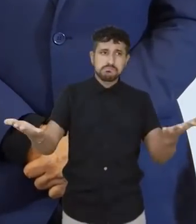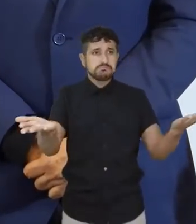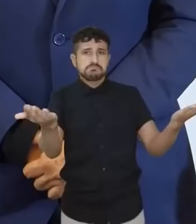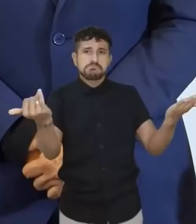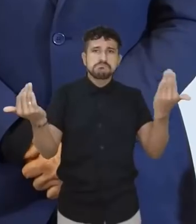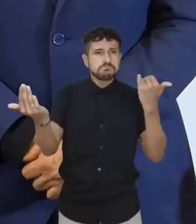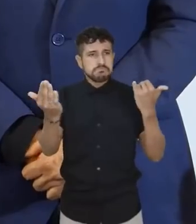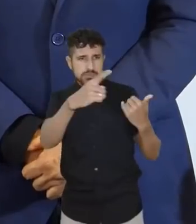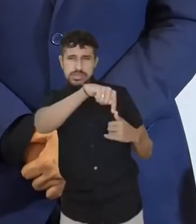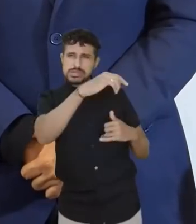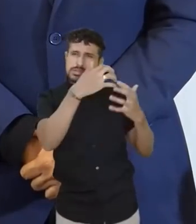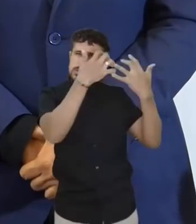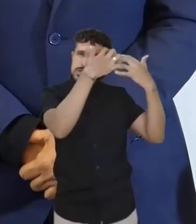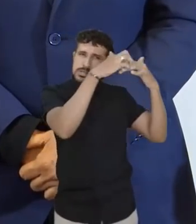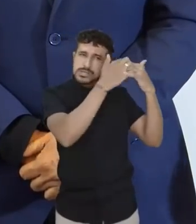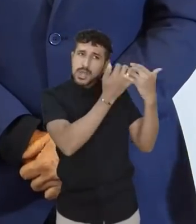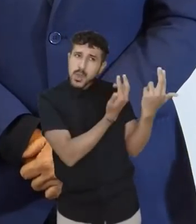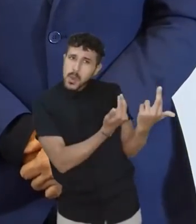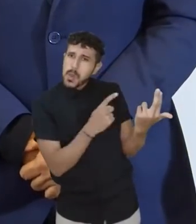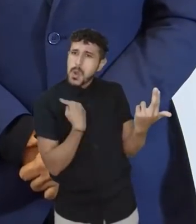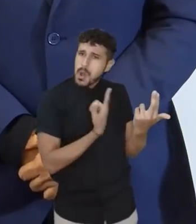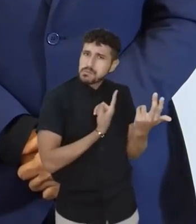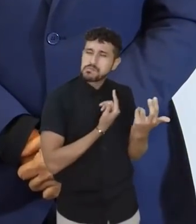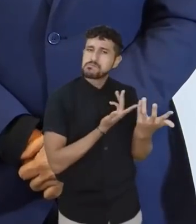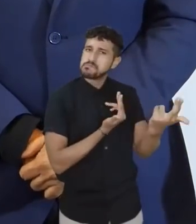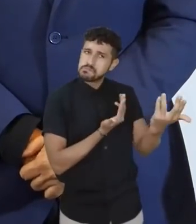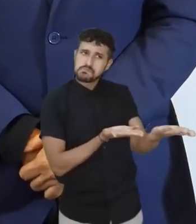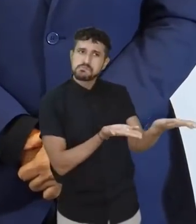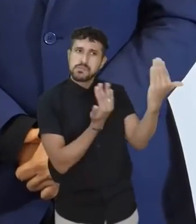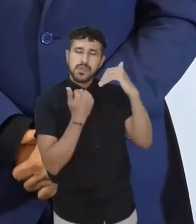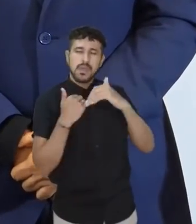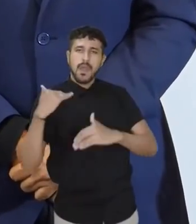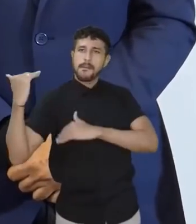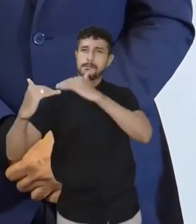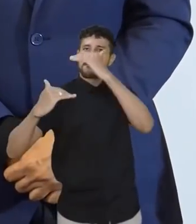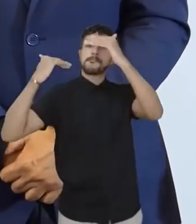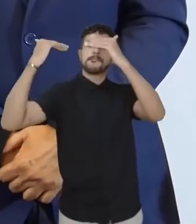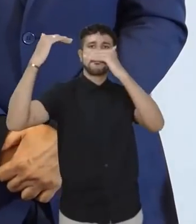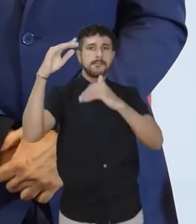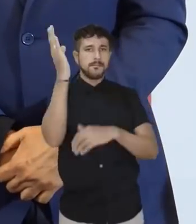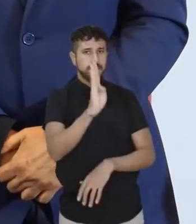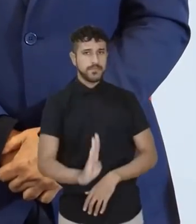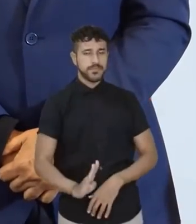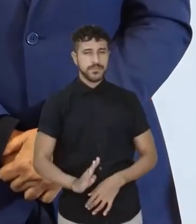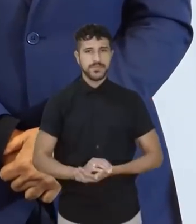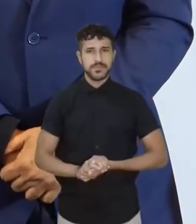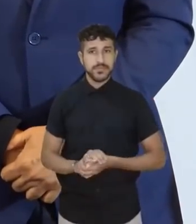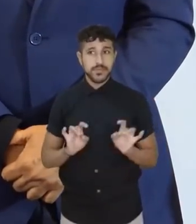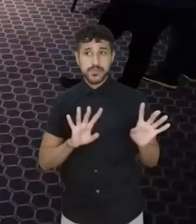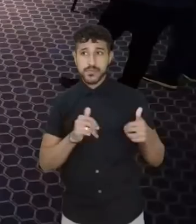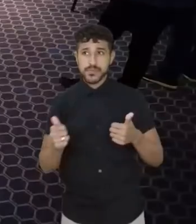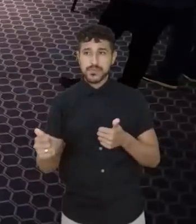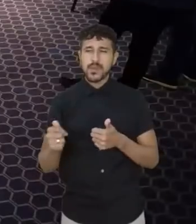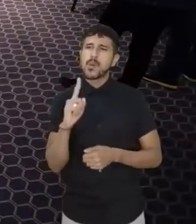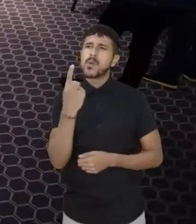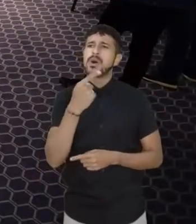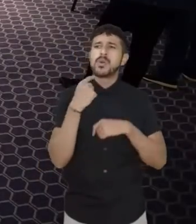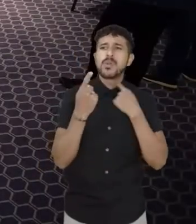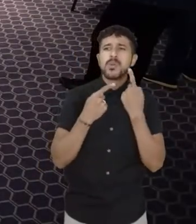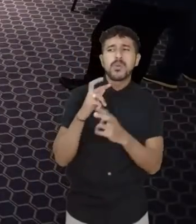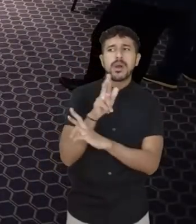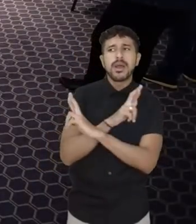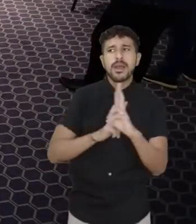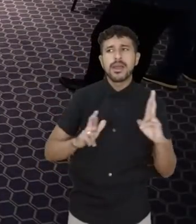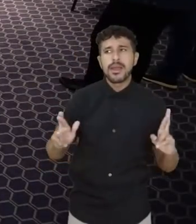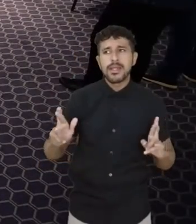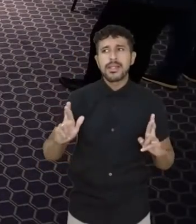ou menos como a gente está pensando na retomada do desenvolvimento do Brasil. Presidente, só uma dúvida com relação à